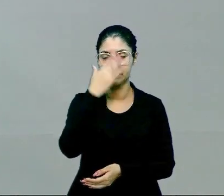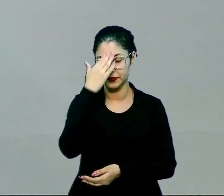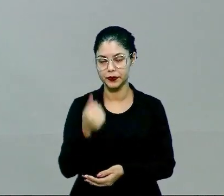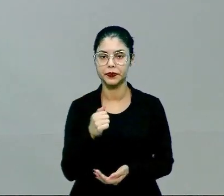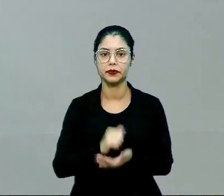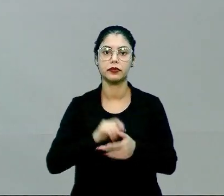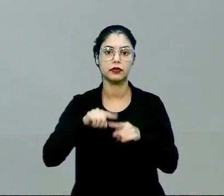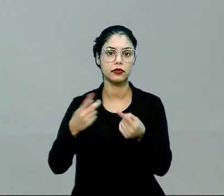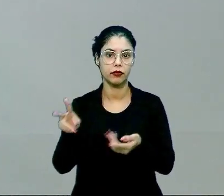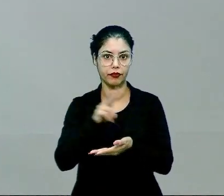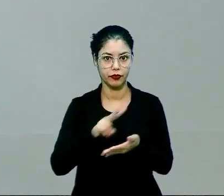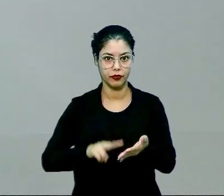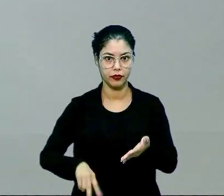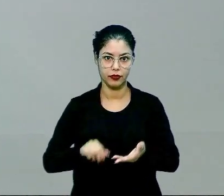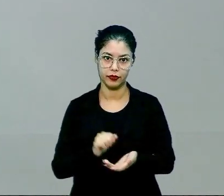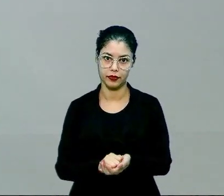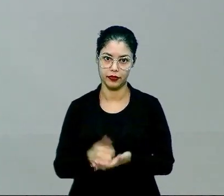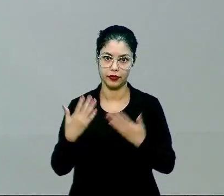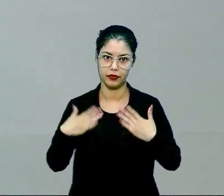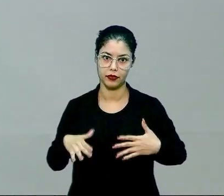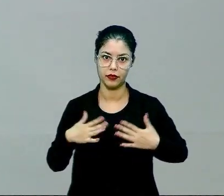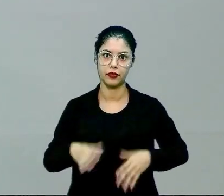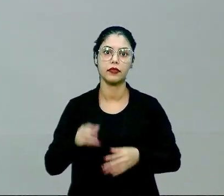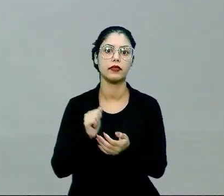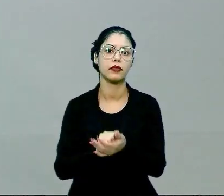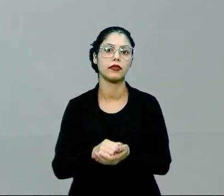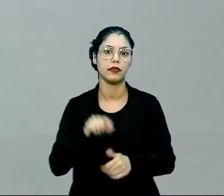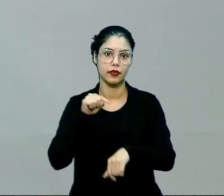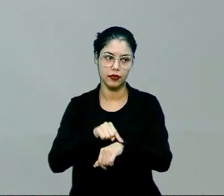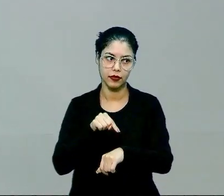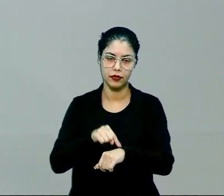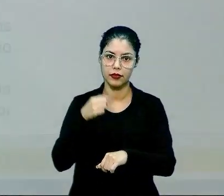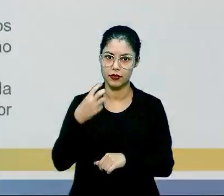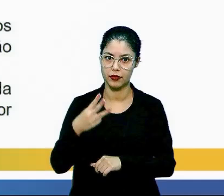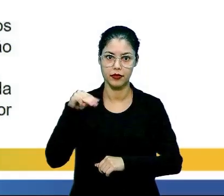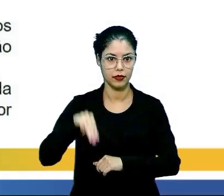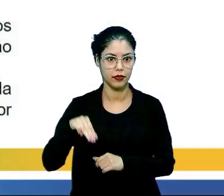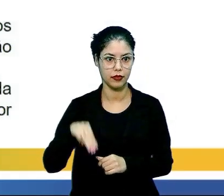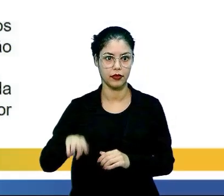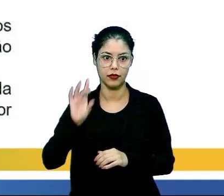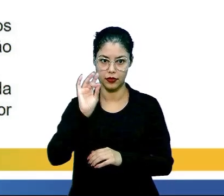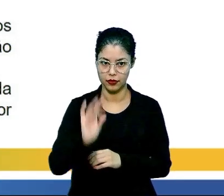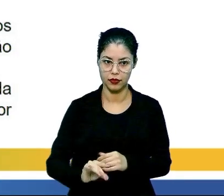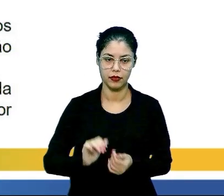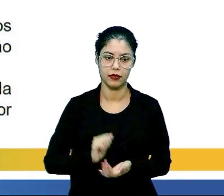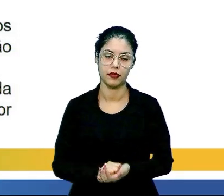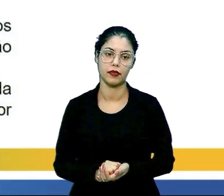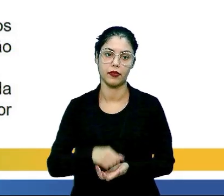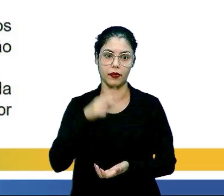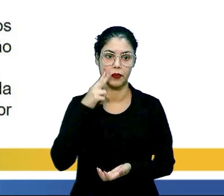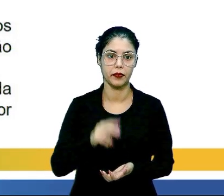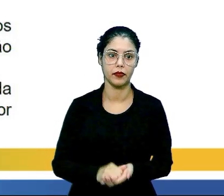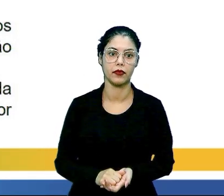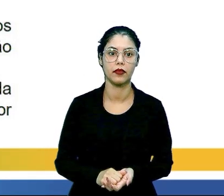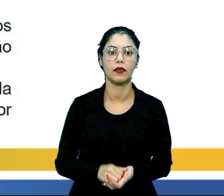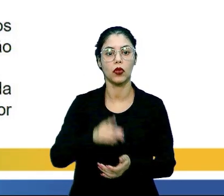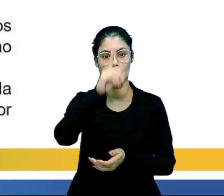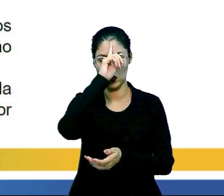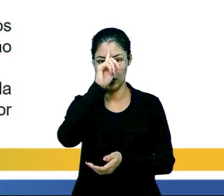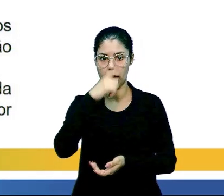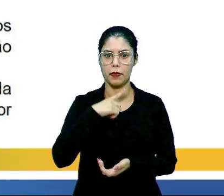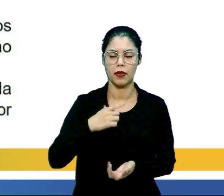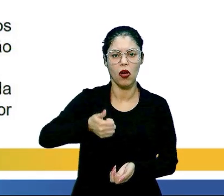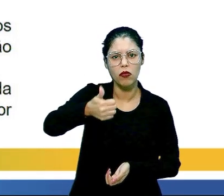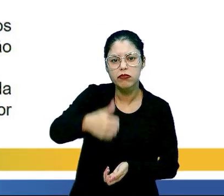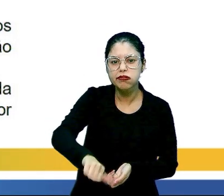sei. Mas vamos ler com calma. Eu sei que você não tem tempo, você só tem 3 minutos para gabaritar essa questão, mas vamos lá, ó. Os